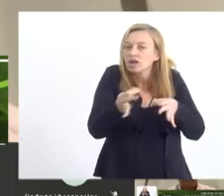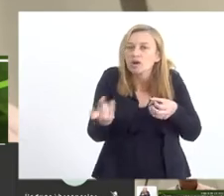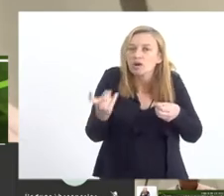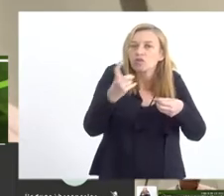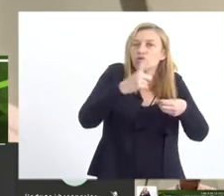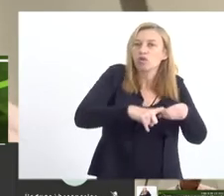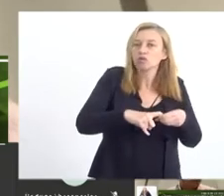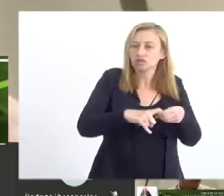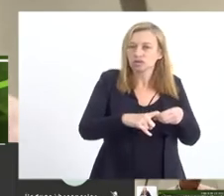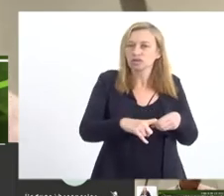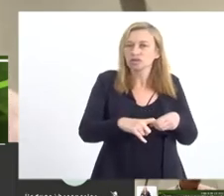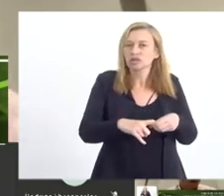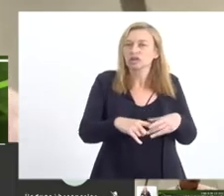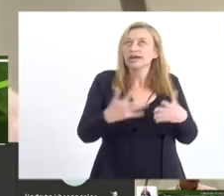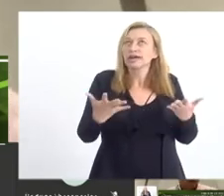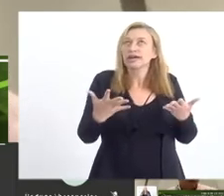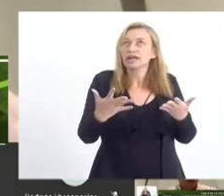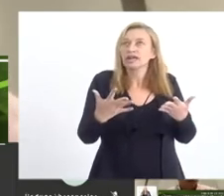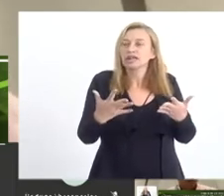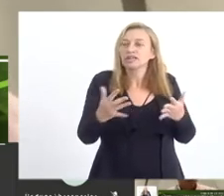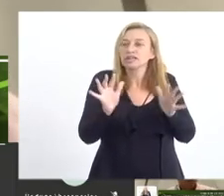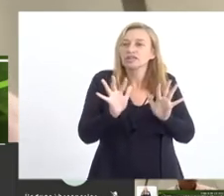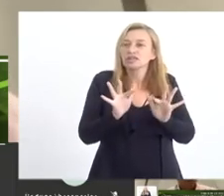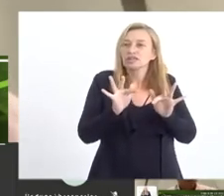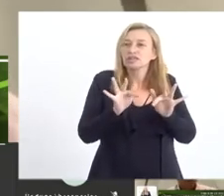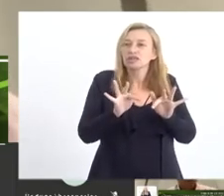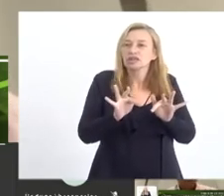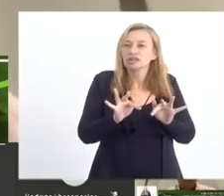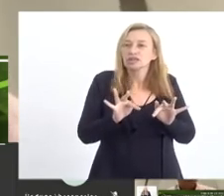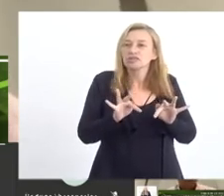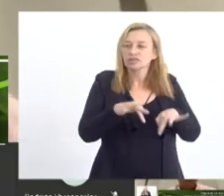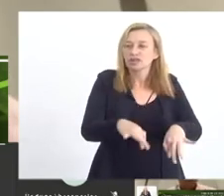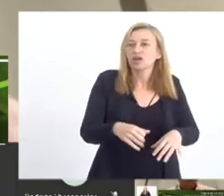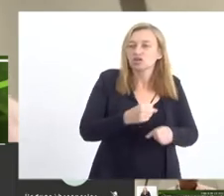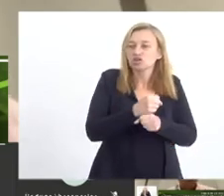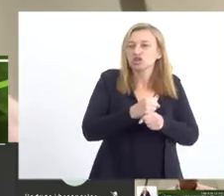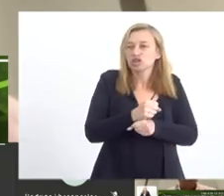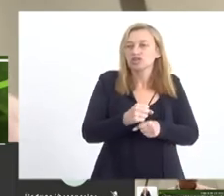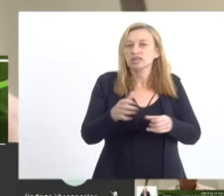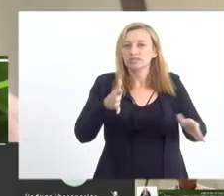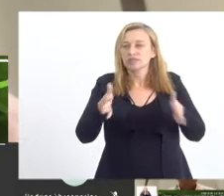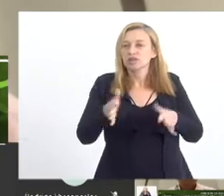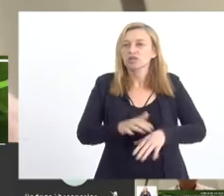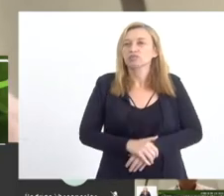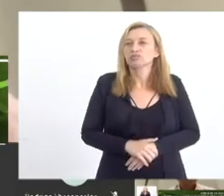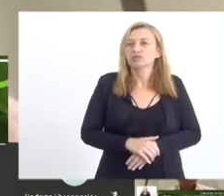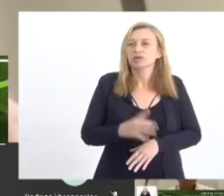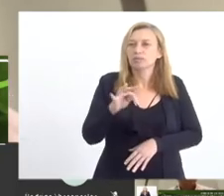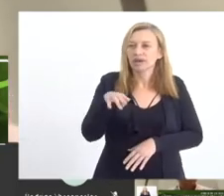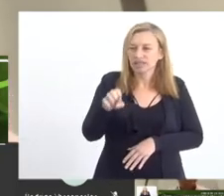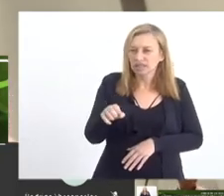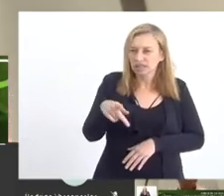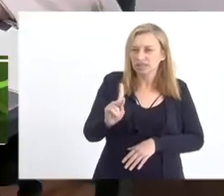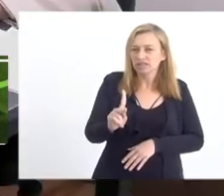aí, e pelo menos esse final de ano, essa alta temporada. O Patrick está entrando aí de